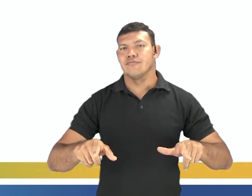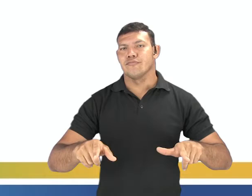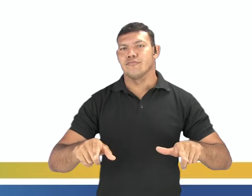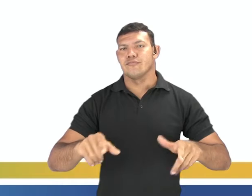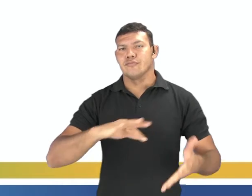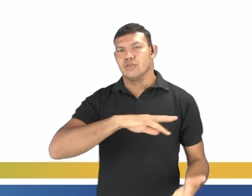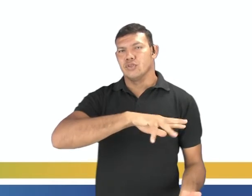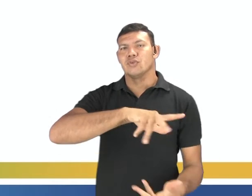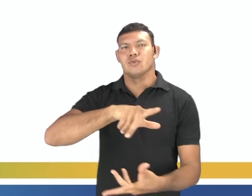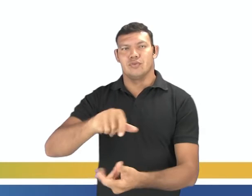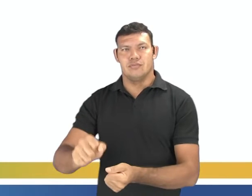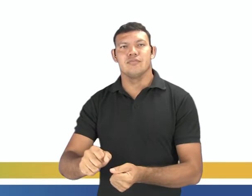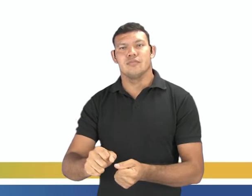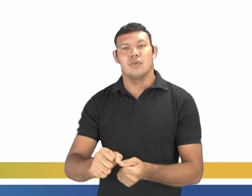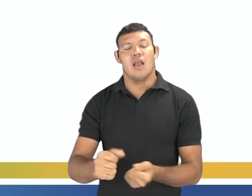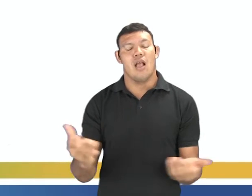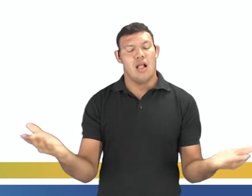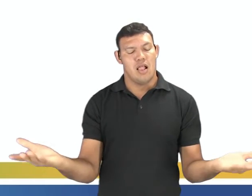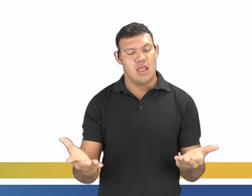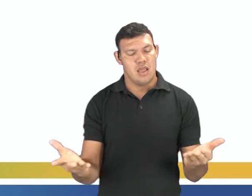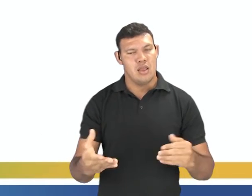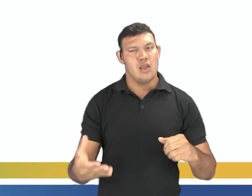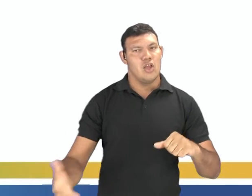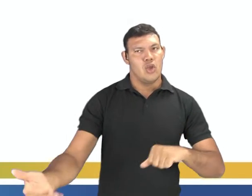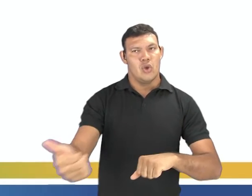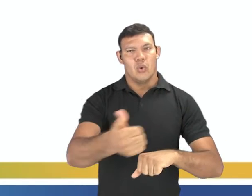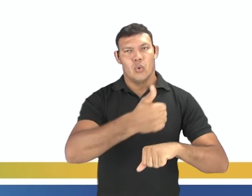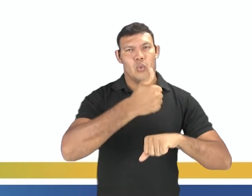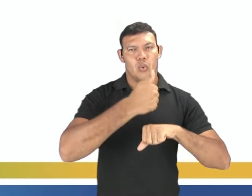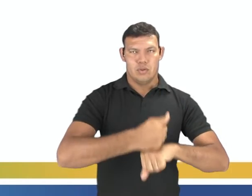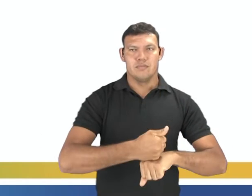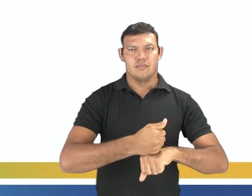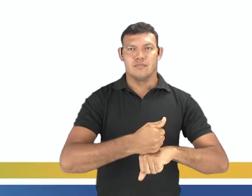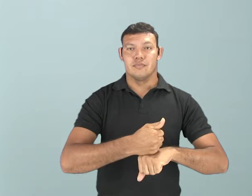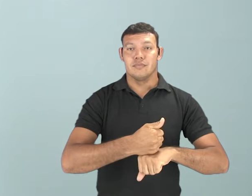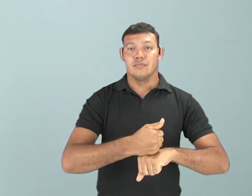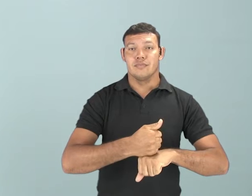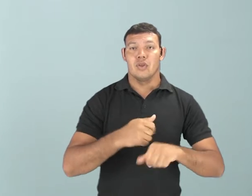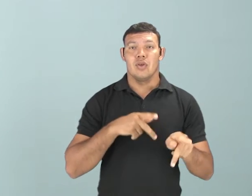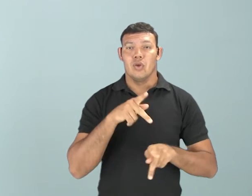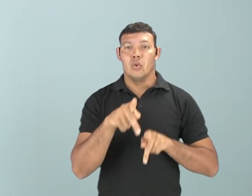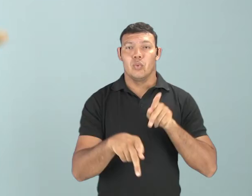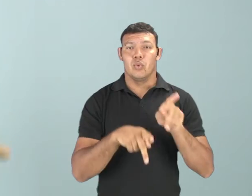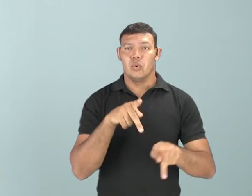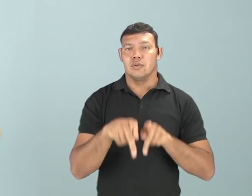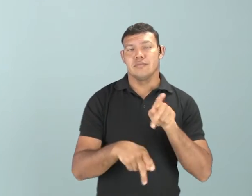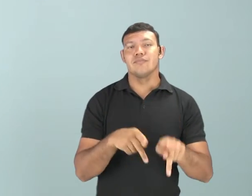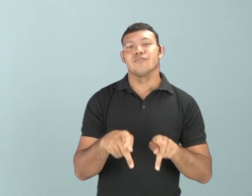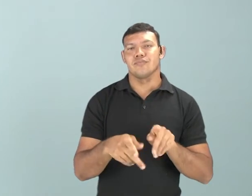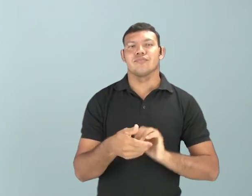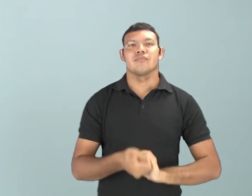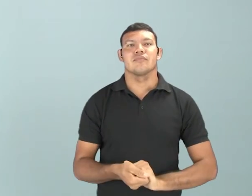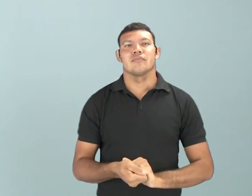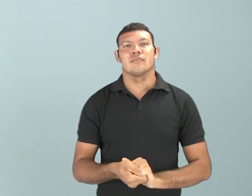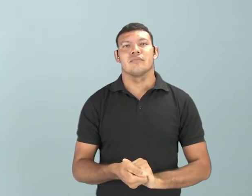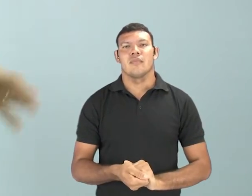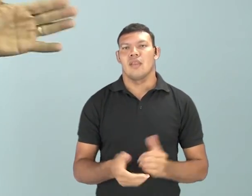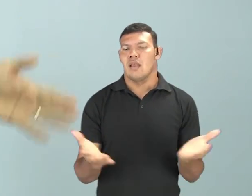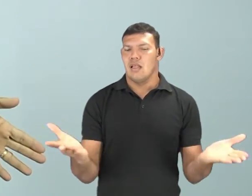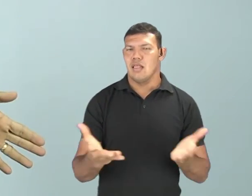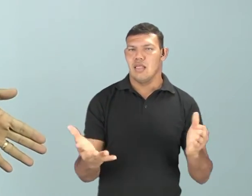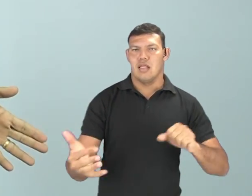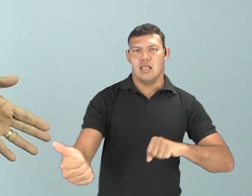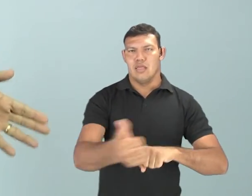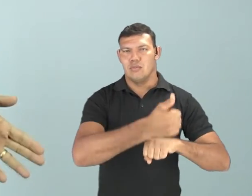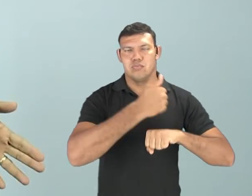predominou a colonização de povoamento. Então, até então, nós tínhamos falado sobre a exploração, a colonização de exploração, que